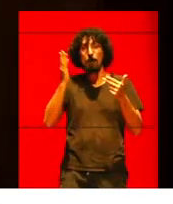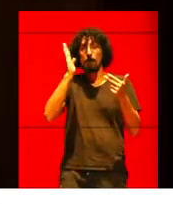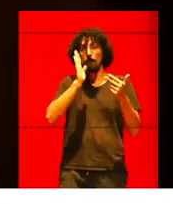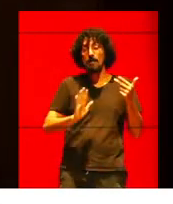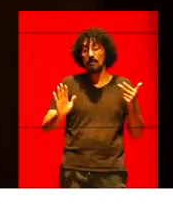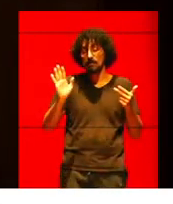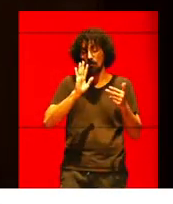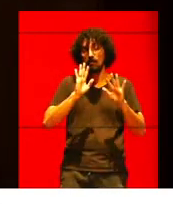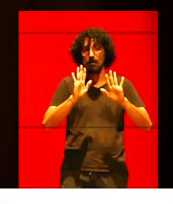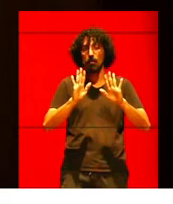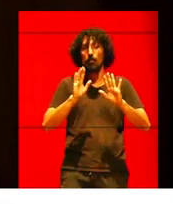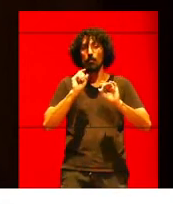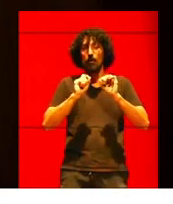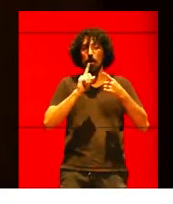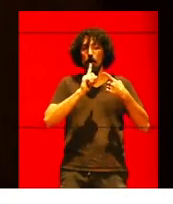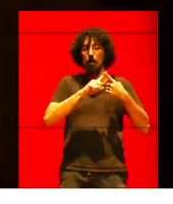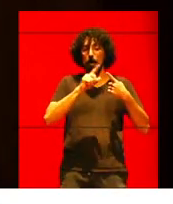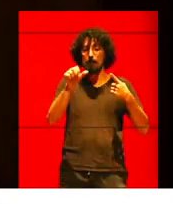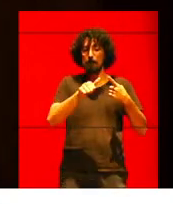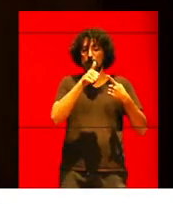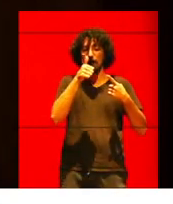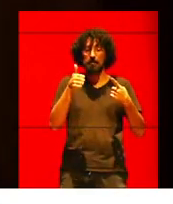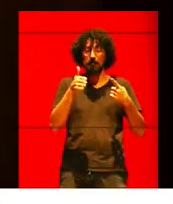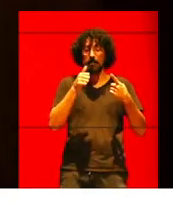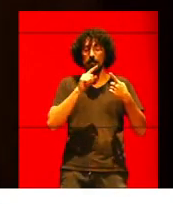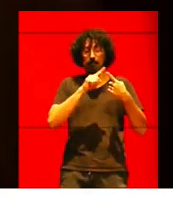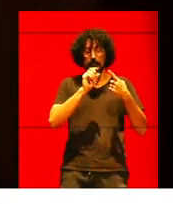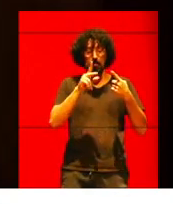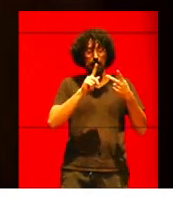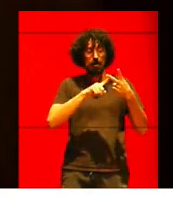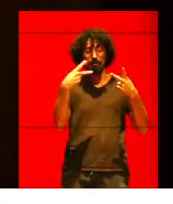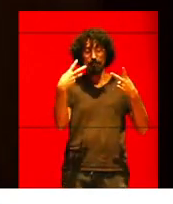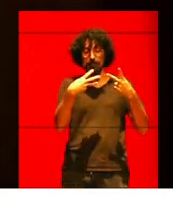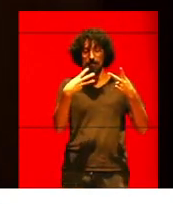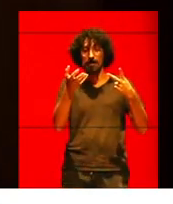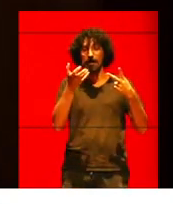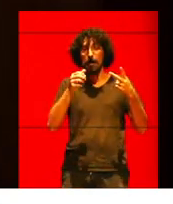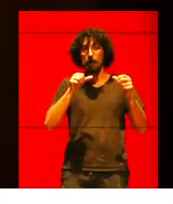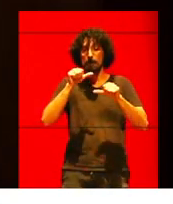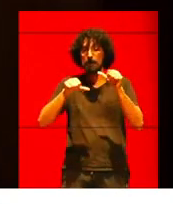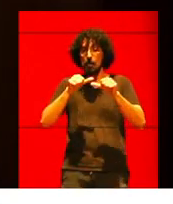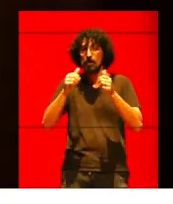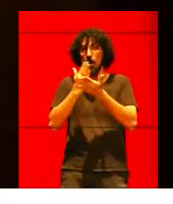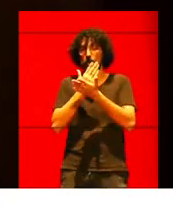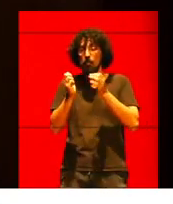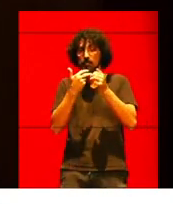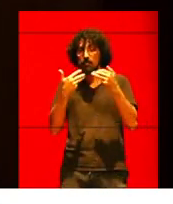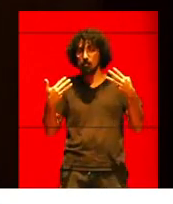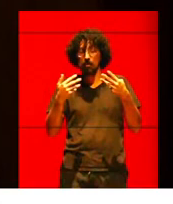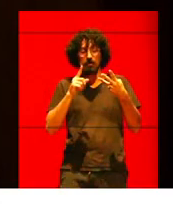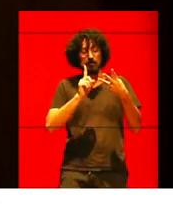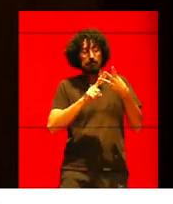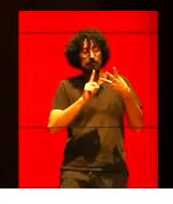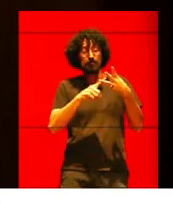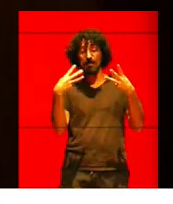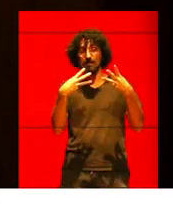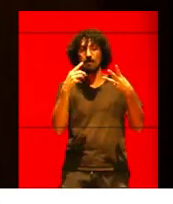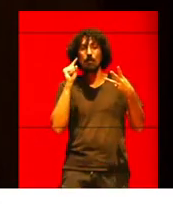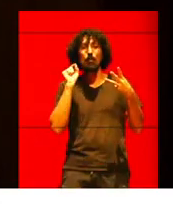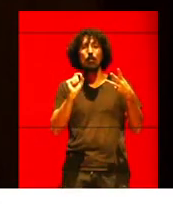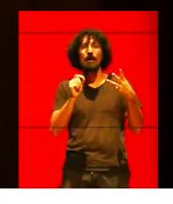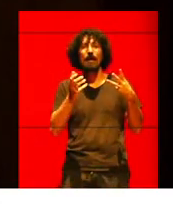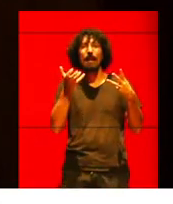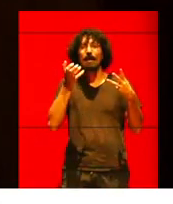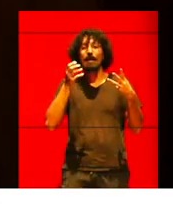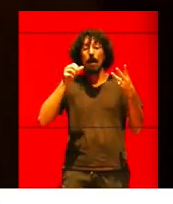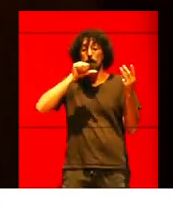a segunda geração quer mudança, ponto. A terceira geração já diz, opa, pensamos em mudar o mundo.